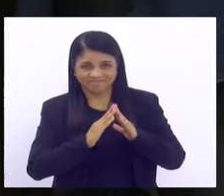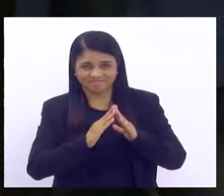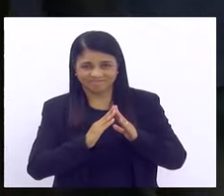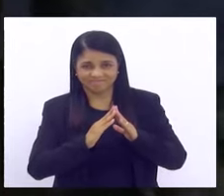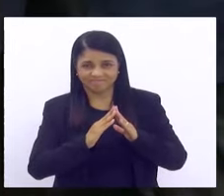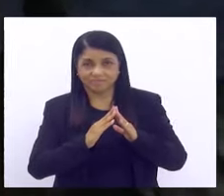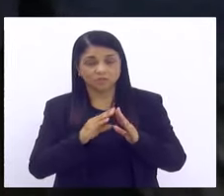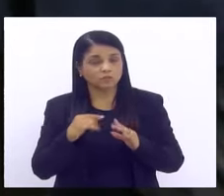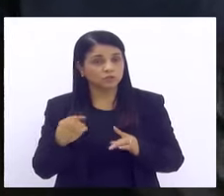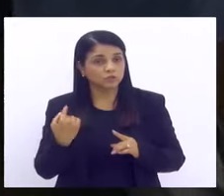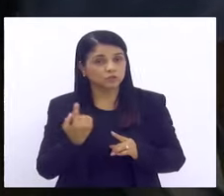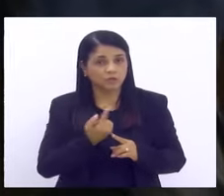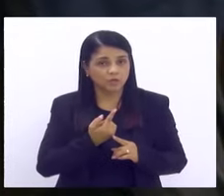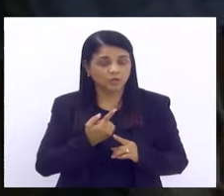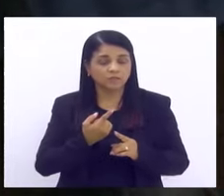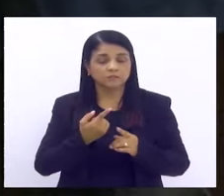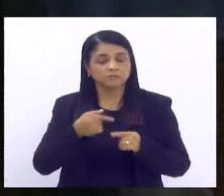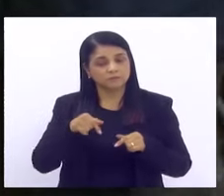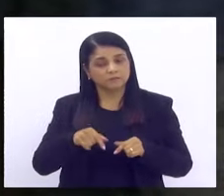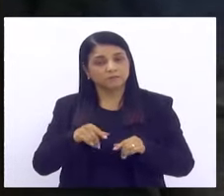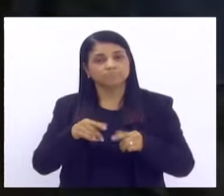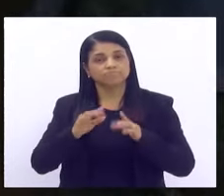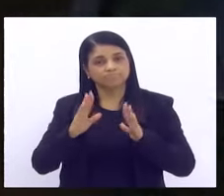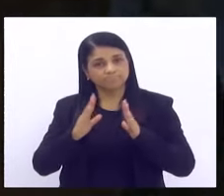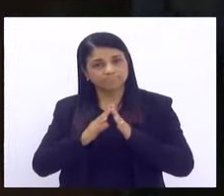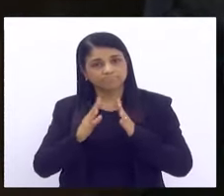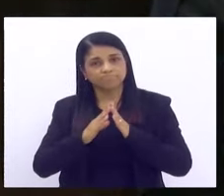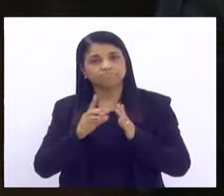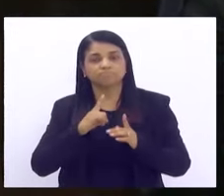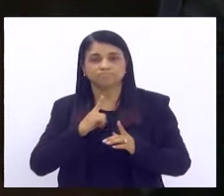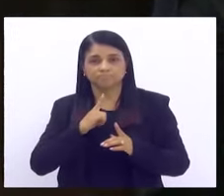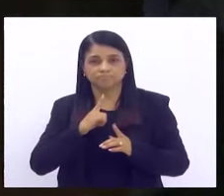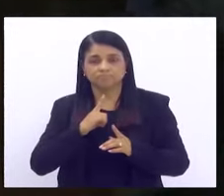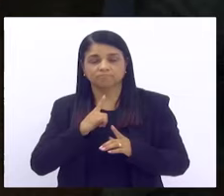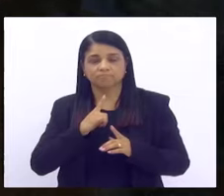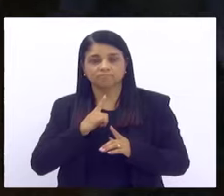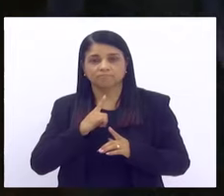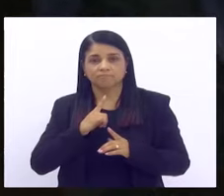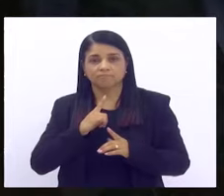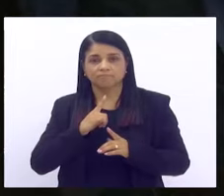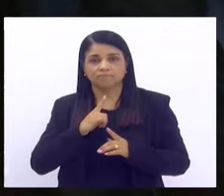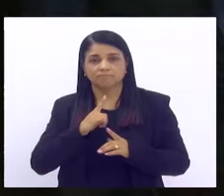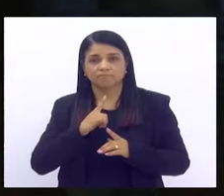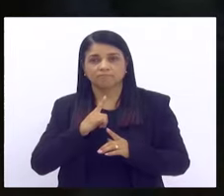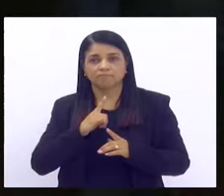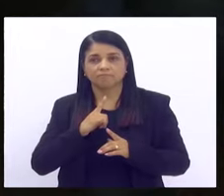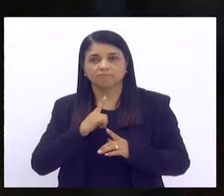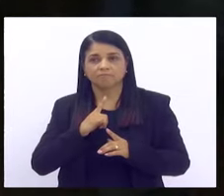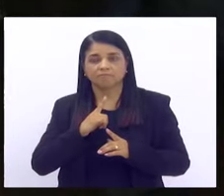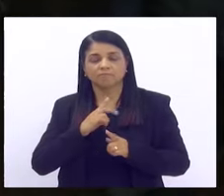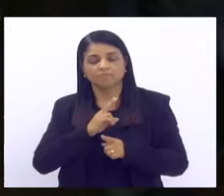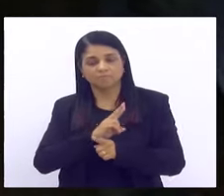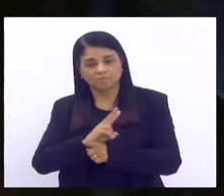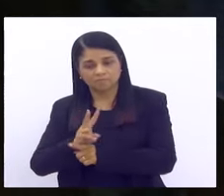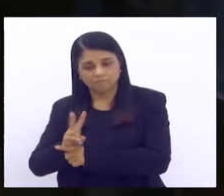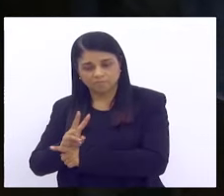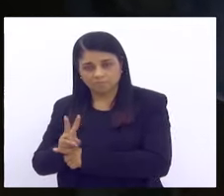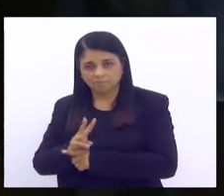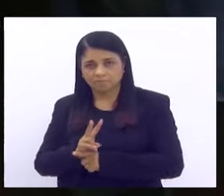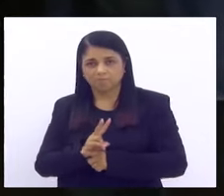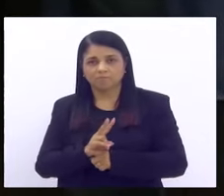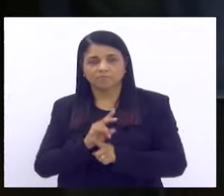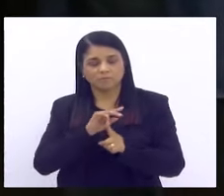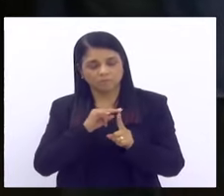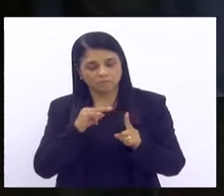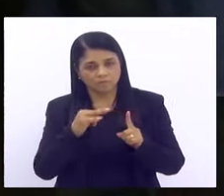nós somos filhos desta casa e temos uma casa em comum que deve ser recuperada e preservada do ponto